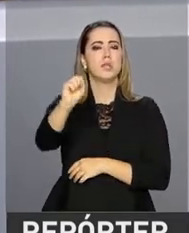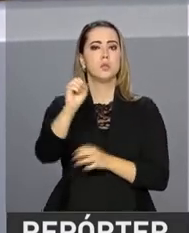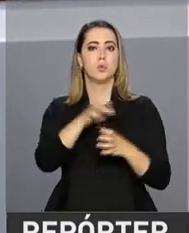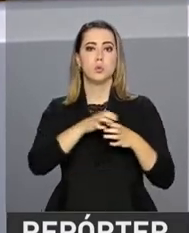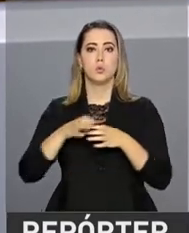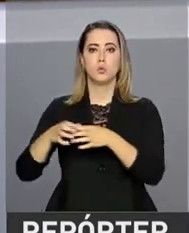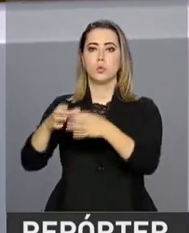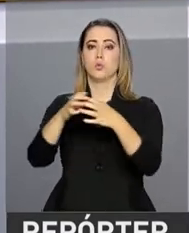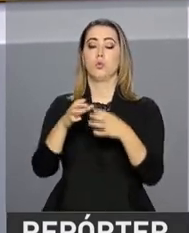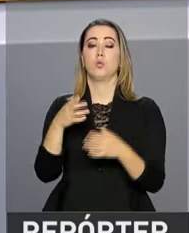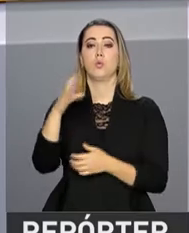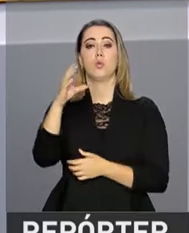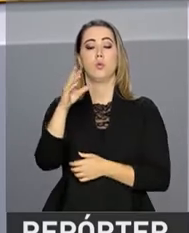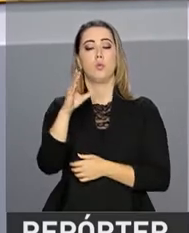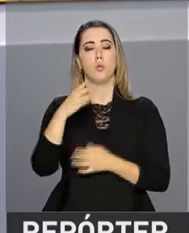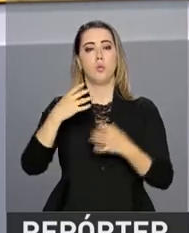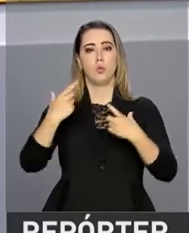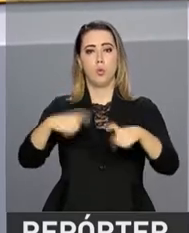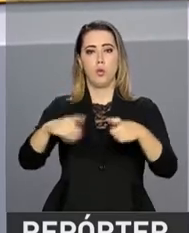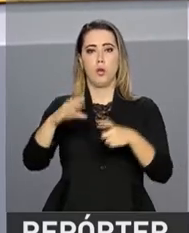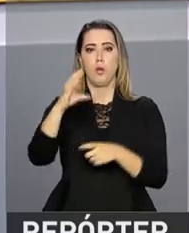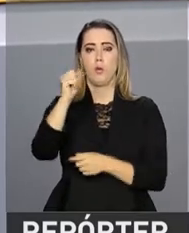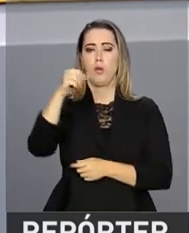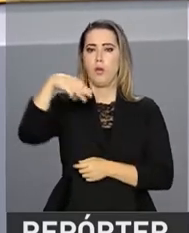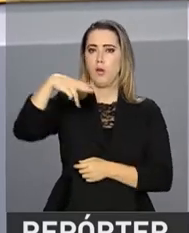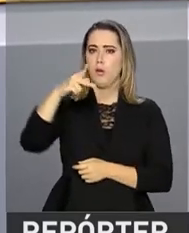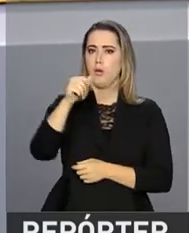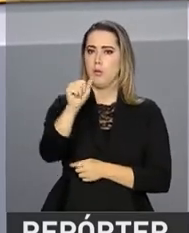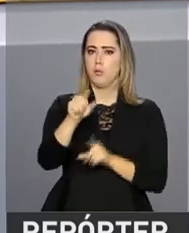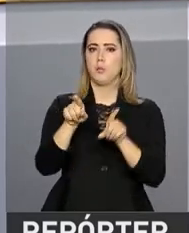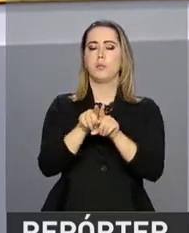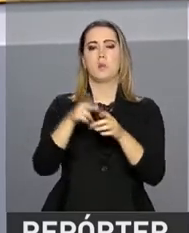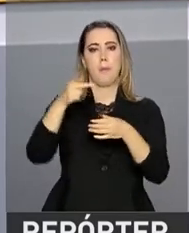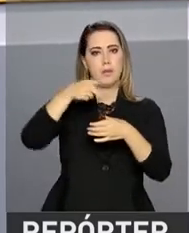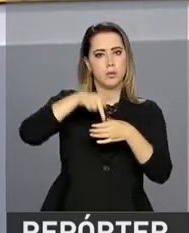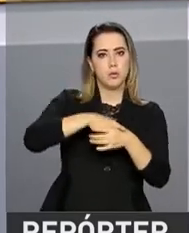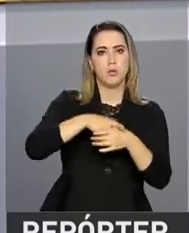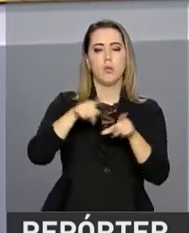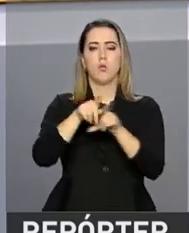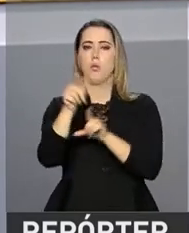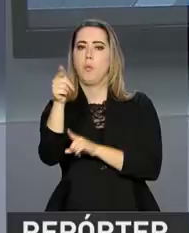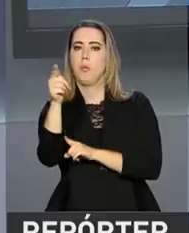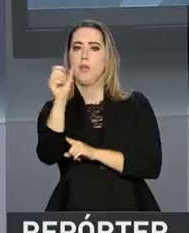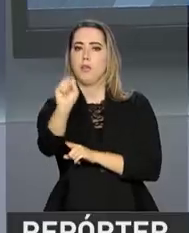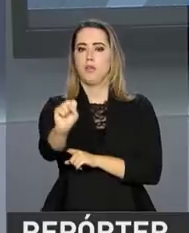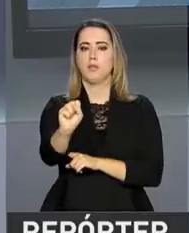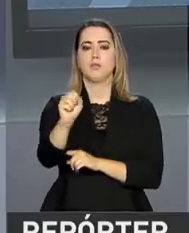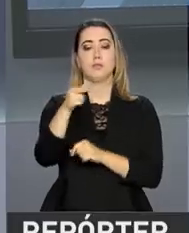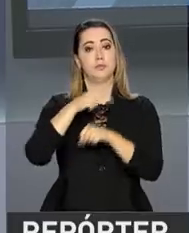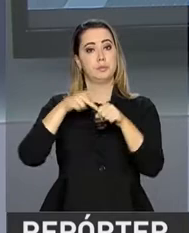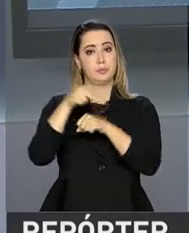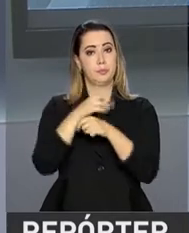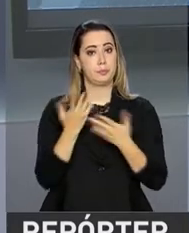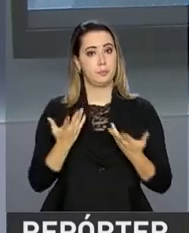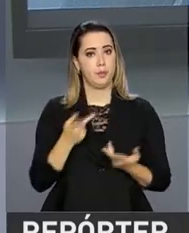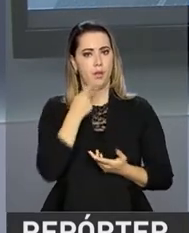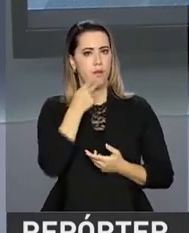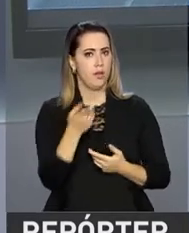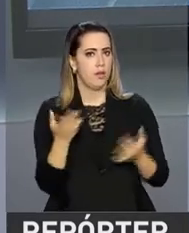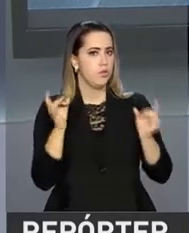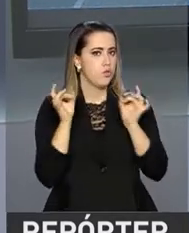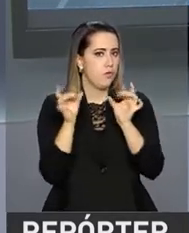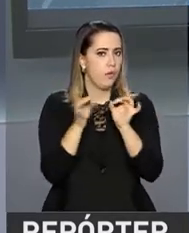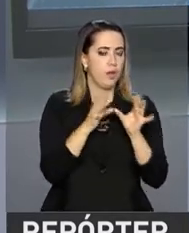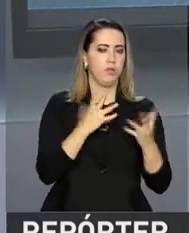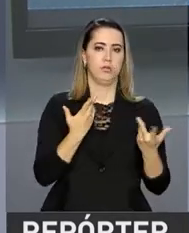campos a região é a maior produtora de petróleo e segunda de gás natural do país ainda sobre licitações e